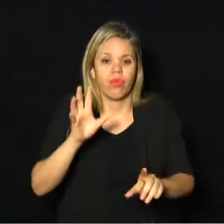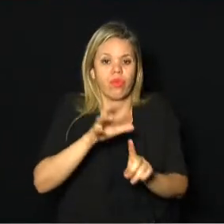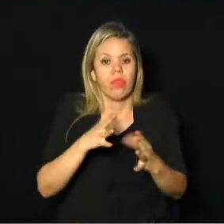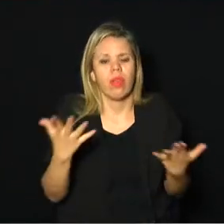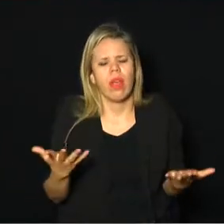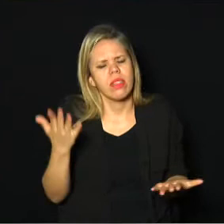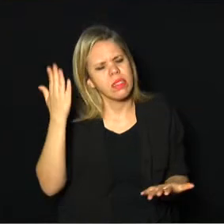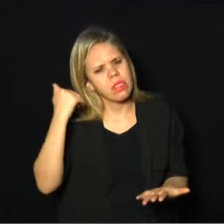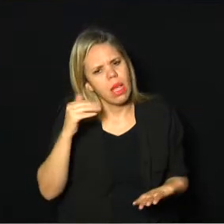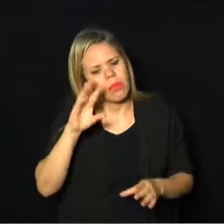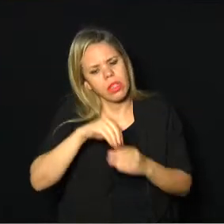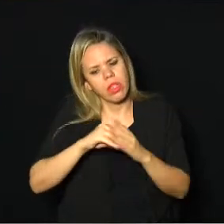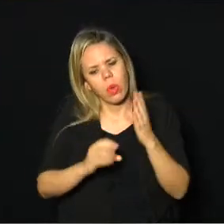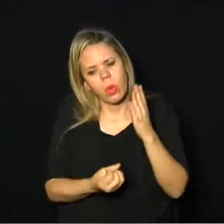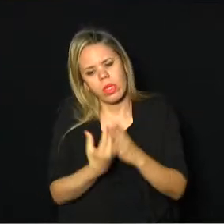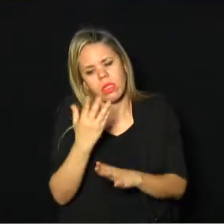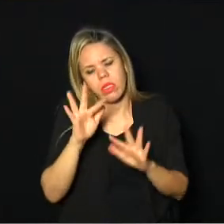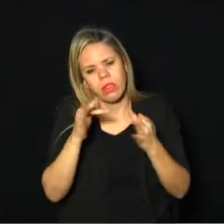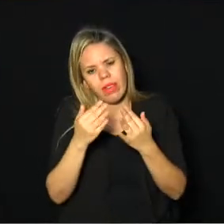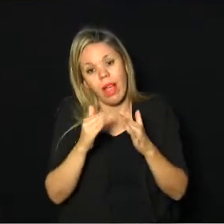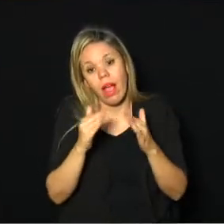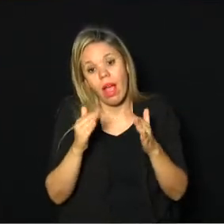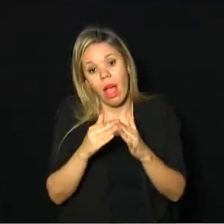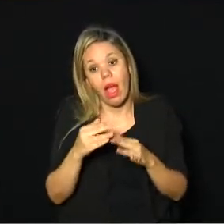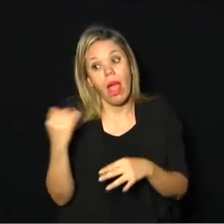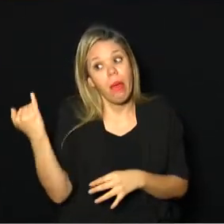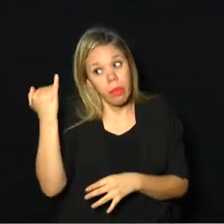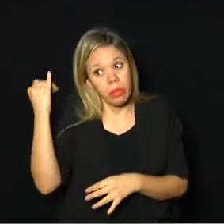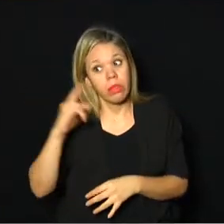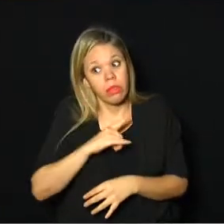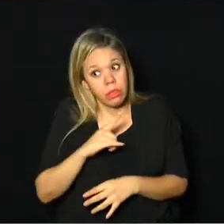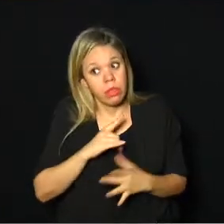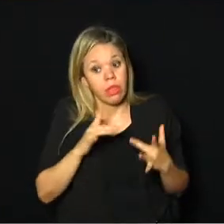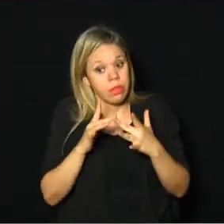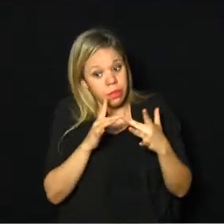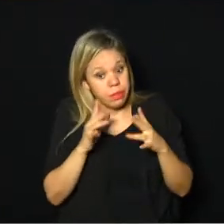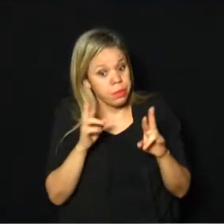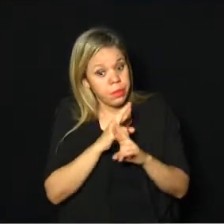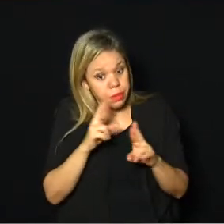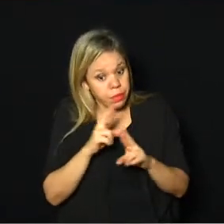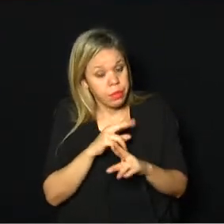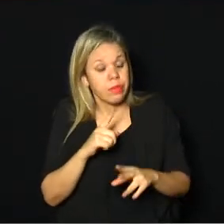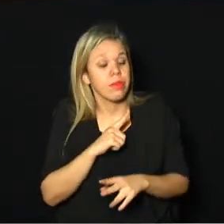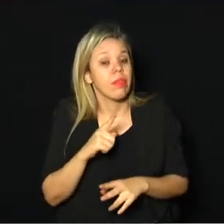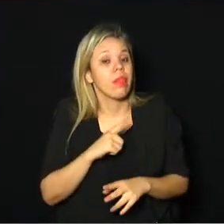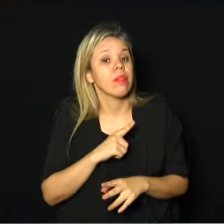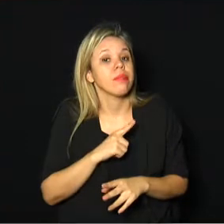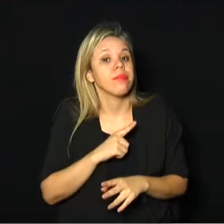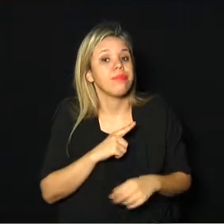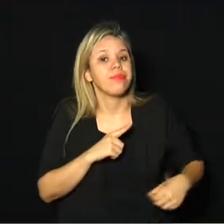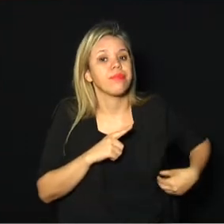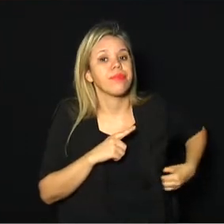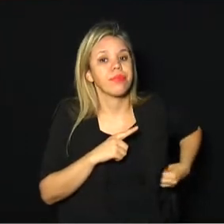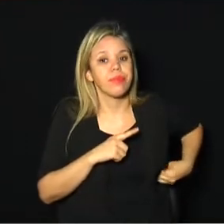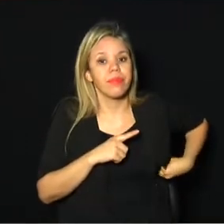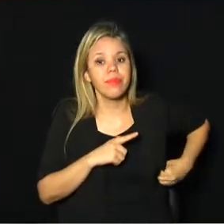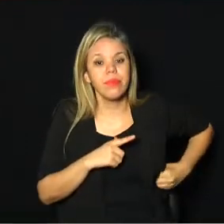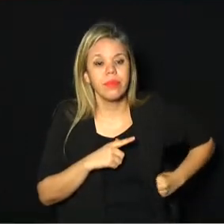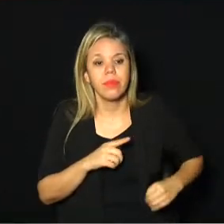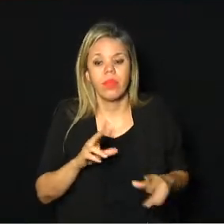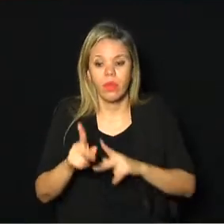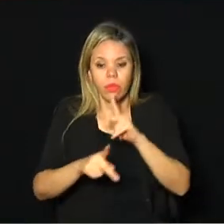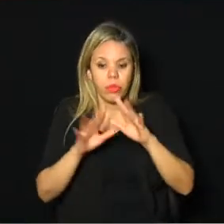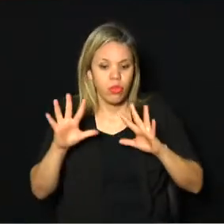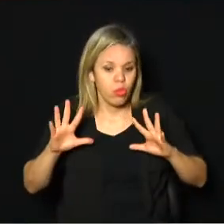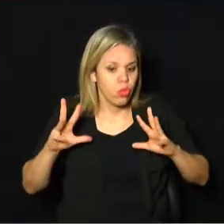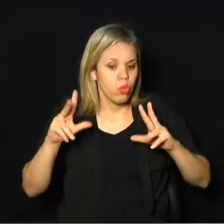violência doméstica, é muito importante a relação que as mulheres estabelecem com com familiares,